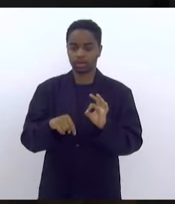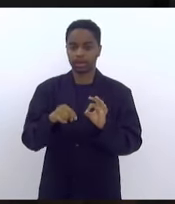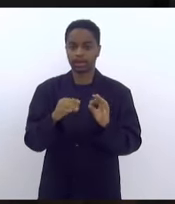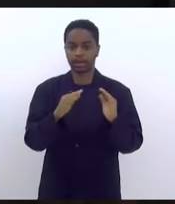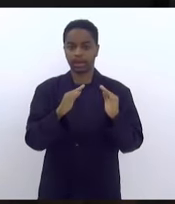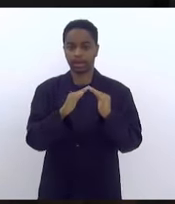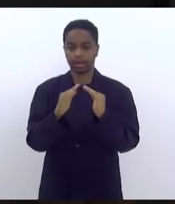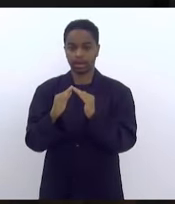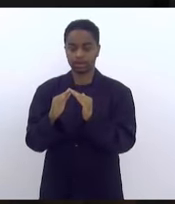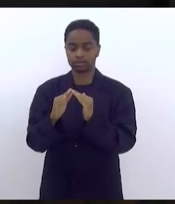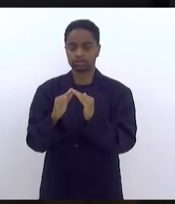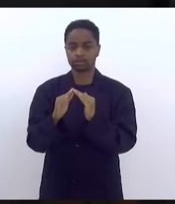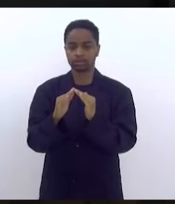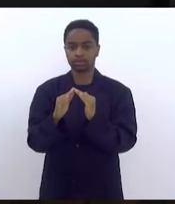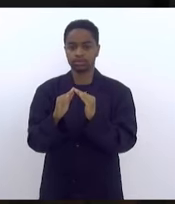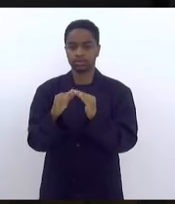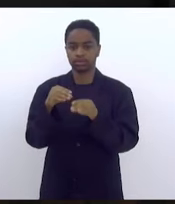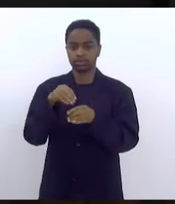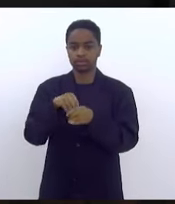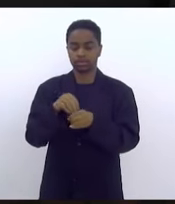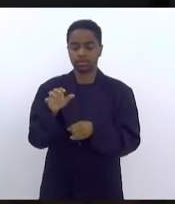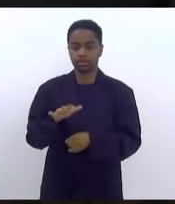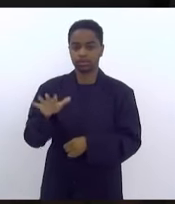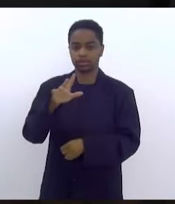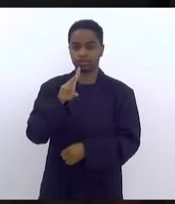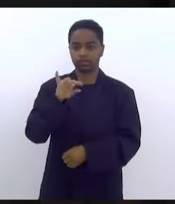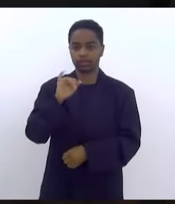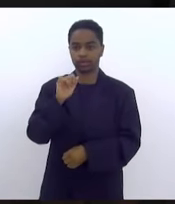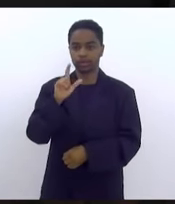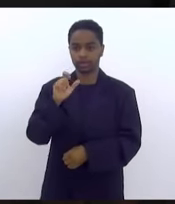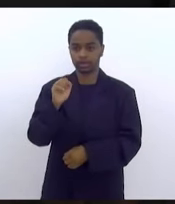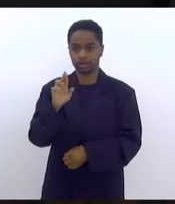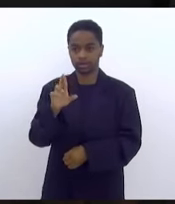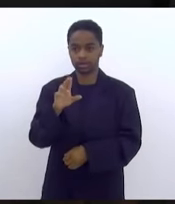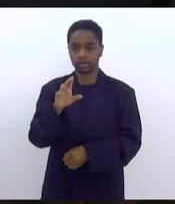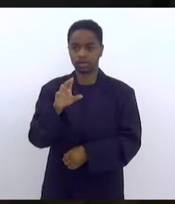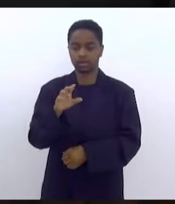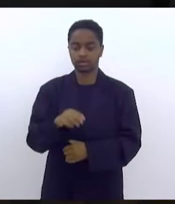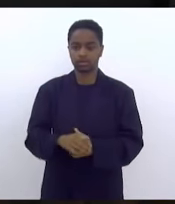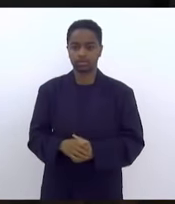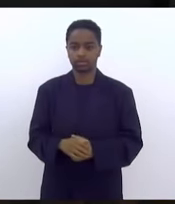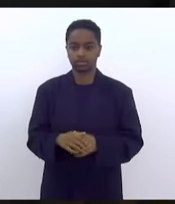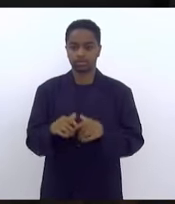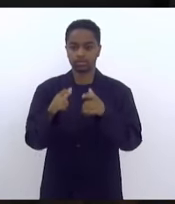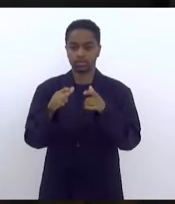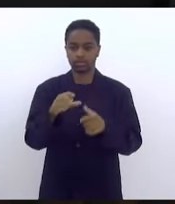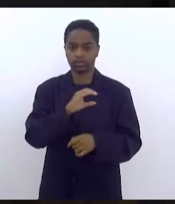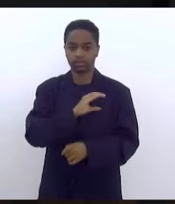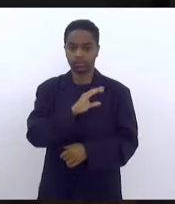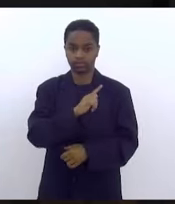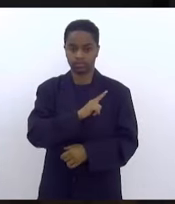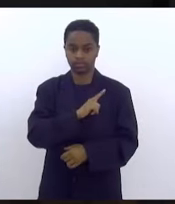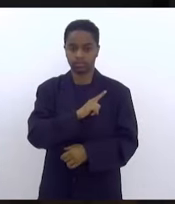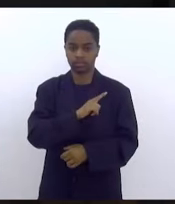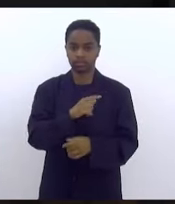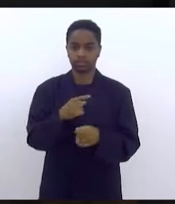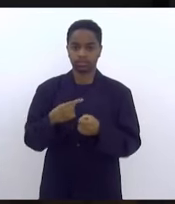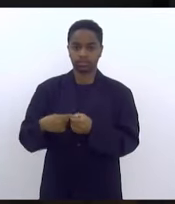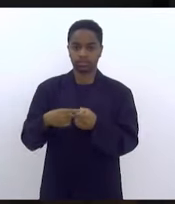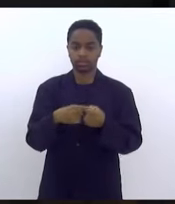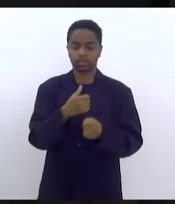imóveis localizados na comunidade Vilar Luiz Dornelles, no bairro Campo Grande, no município do Rio de